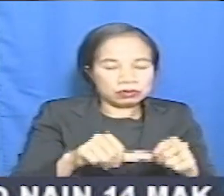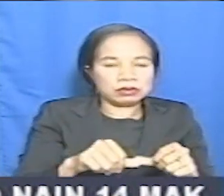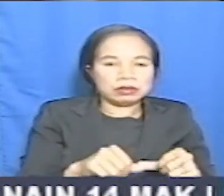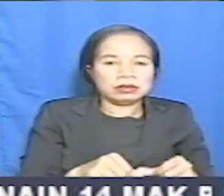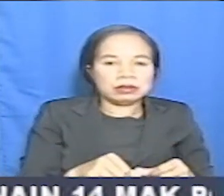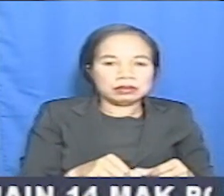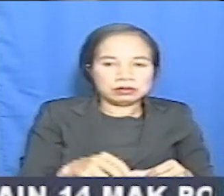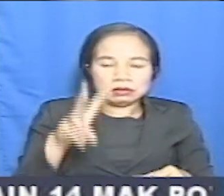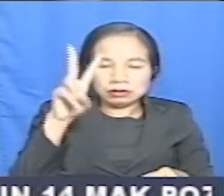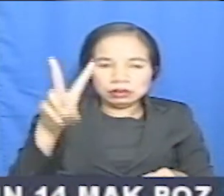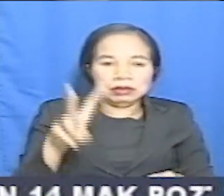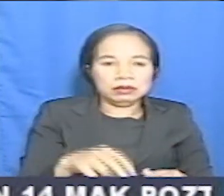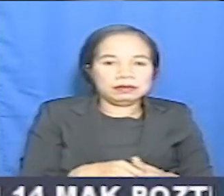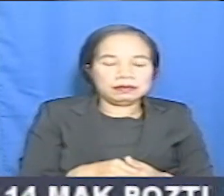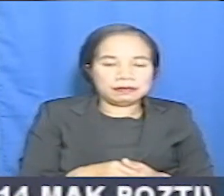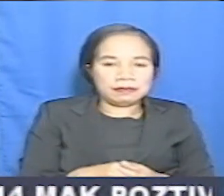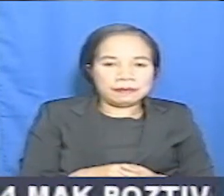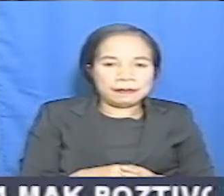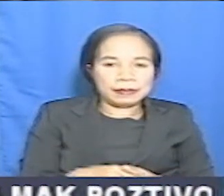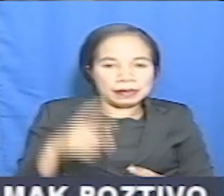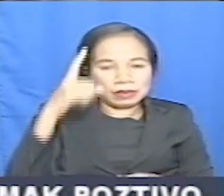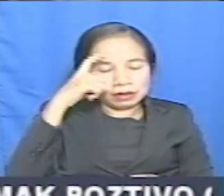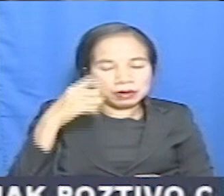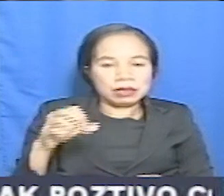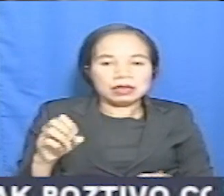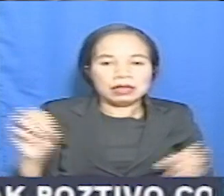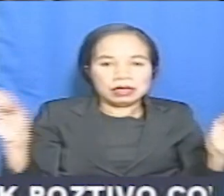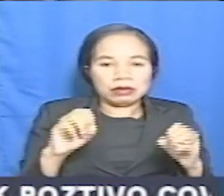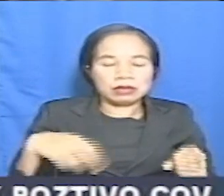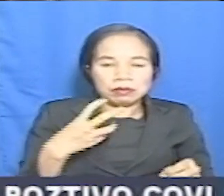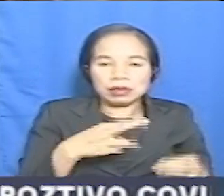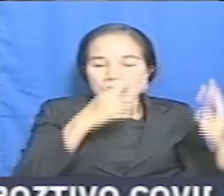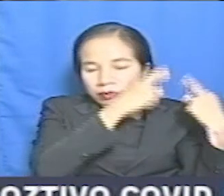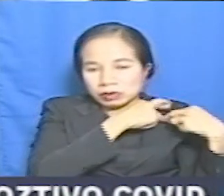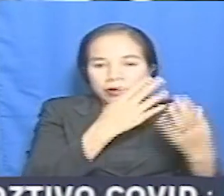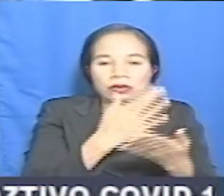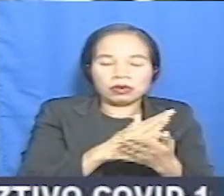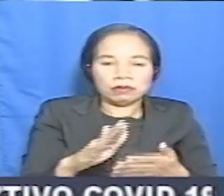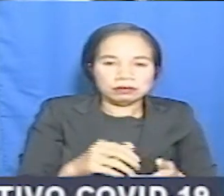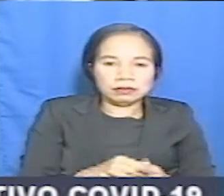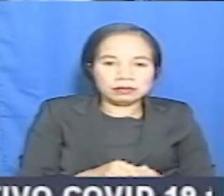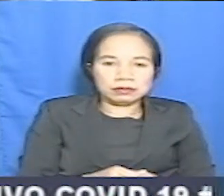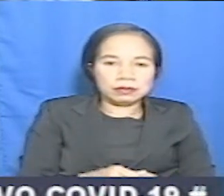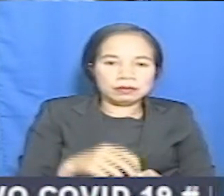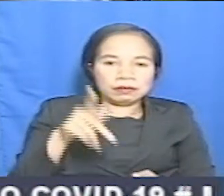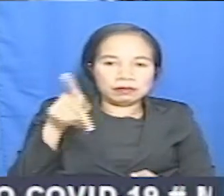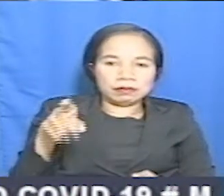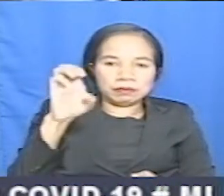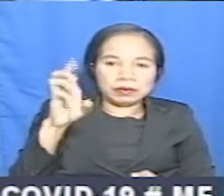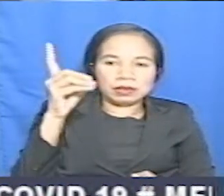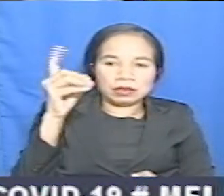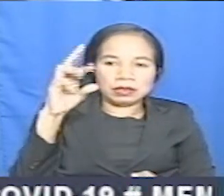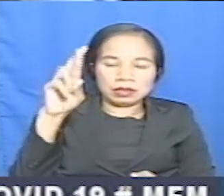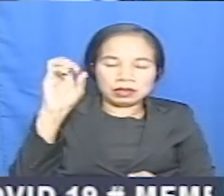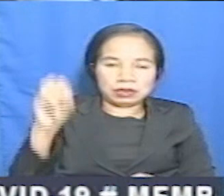Se da rua, mecanismo saída. Tamanela, a minha competência de sosa. A missão produzir. Pedro dos Reis Mocha aprecia